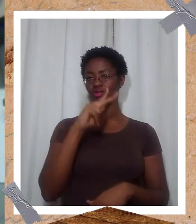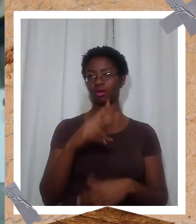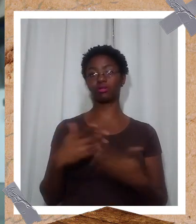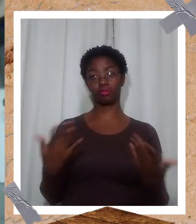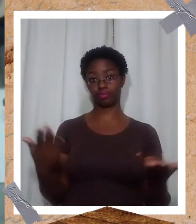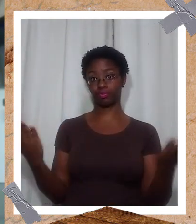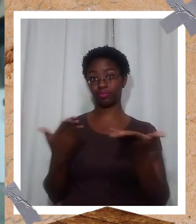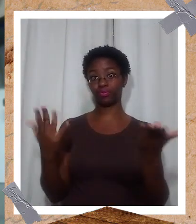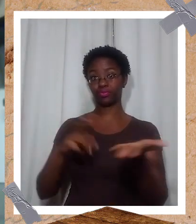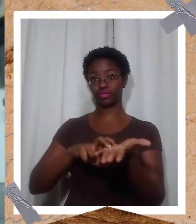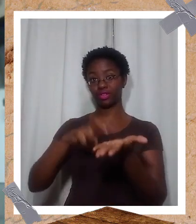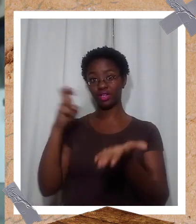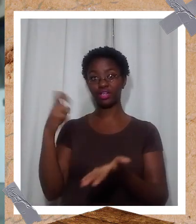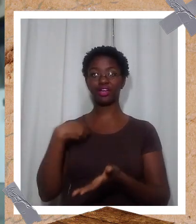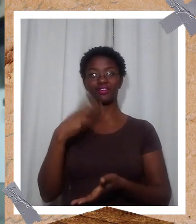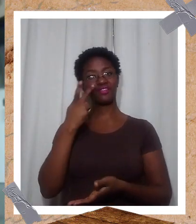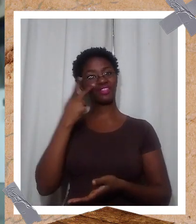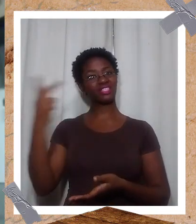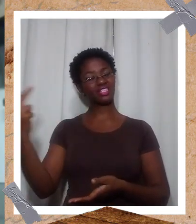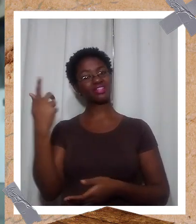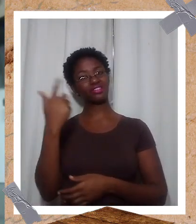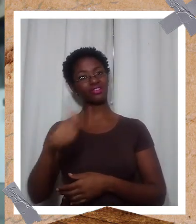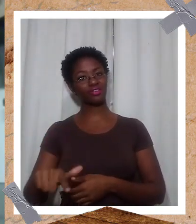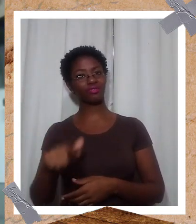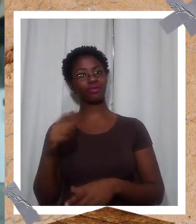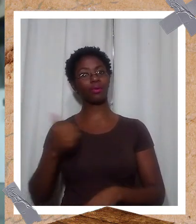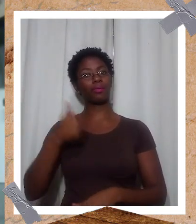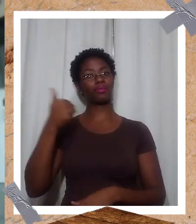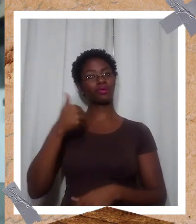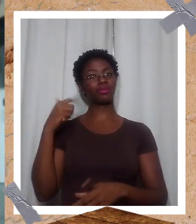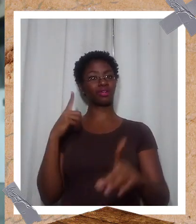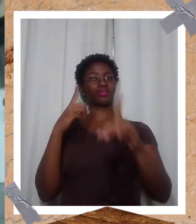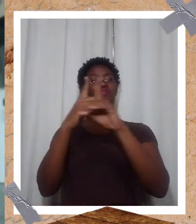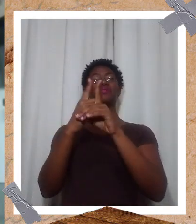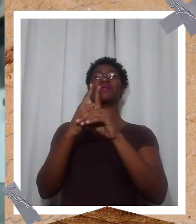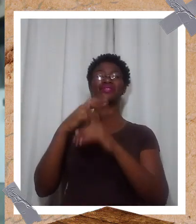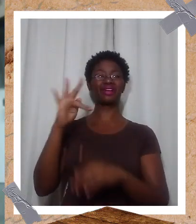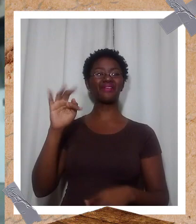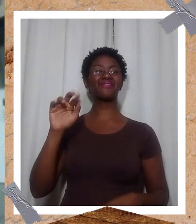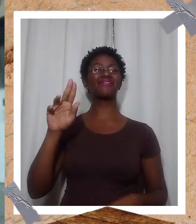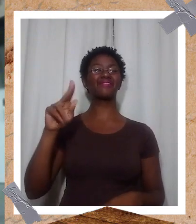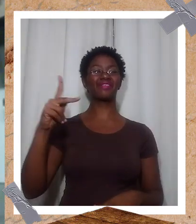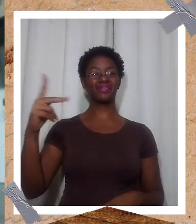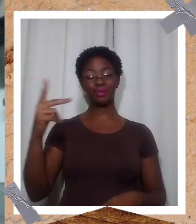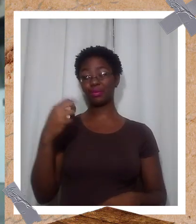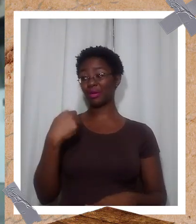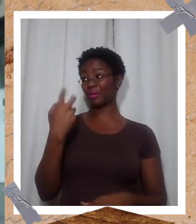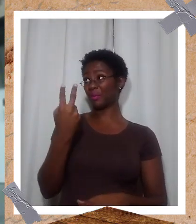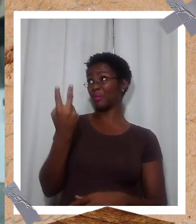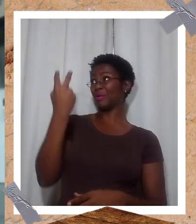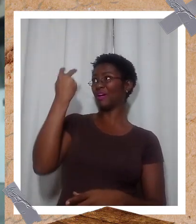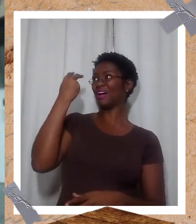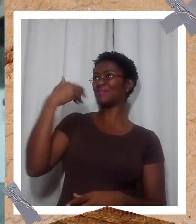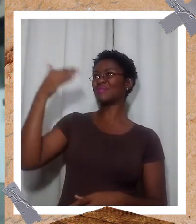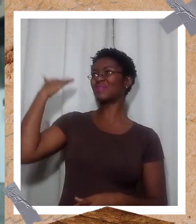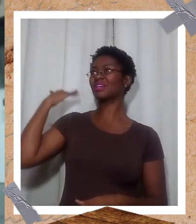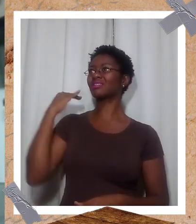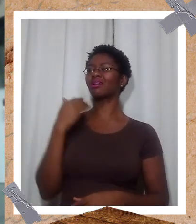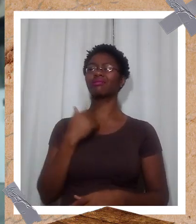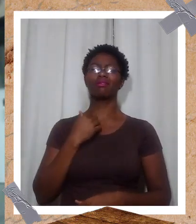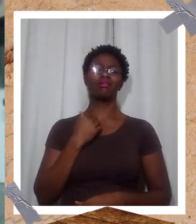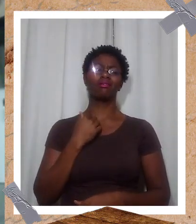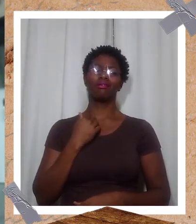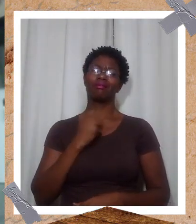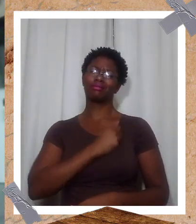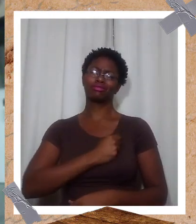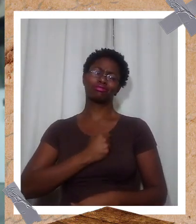por acaso, eu revisitei o meu primeiro conto na FLUP, fiquei nostálgica ao olhar para trás e ver o quanto essa caminhada tem sido